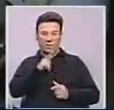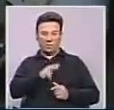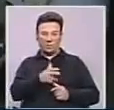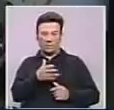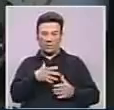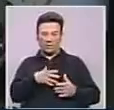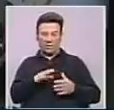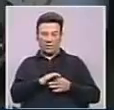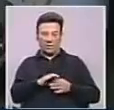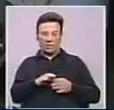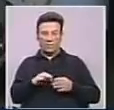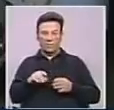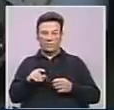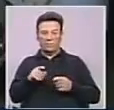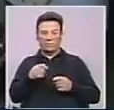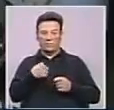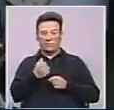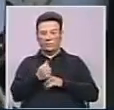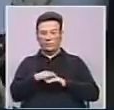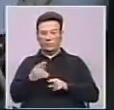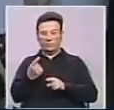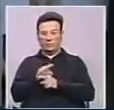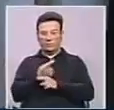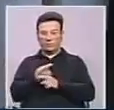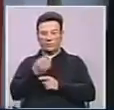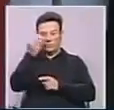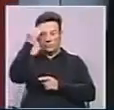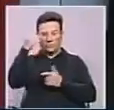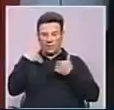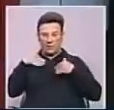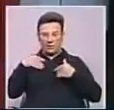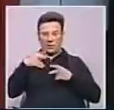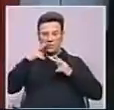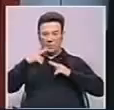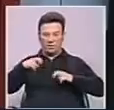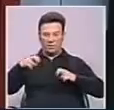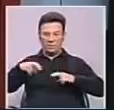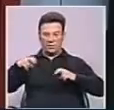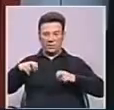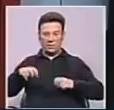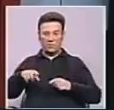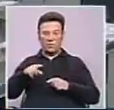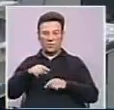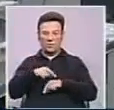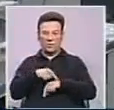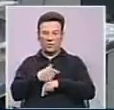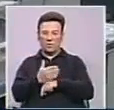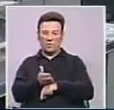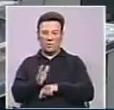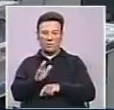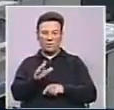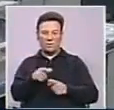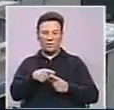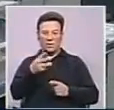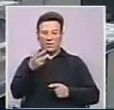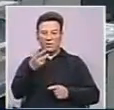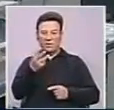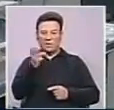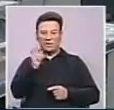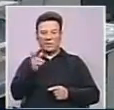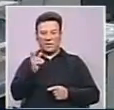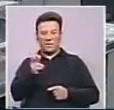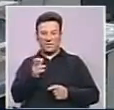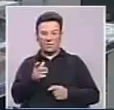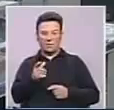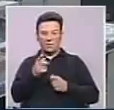Nacional, e procedemos a uma série de ensaios de investigação que demorou cerca de